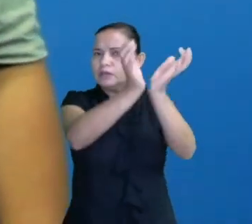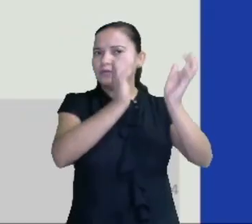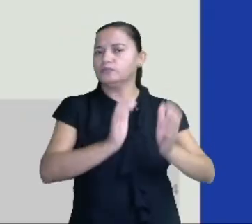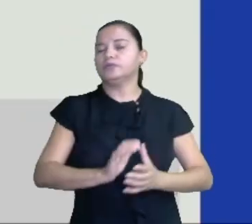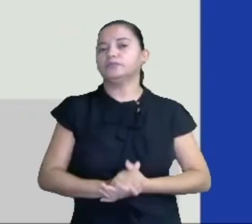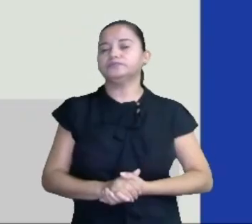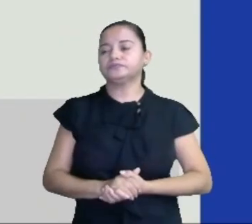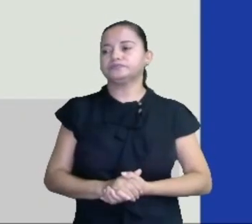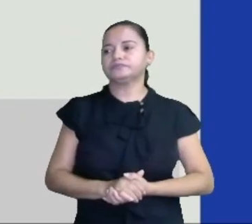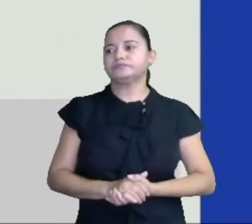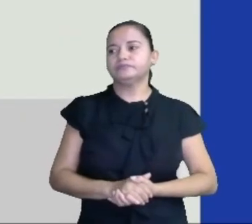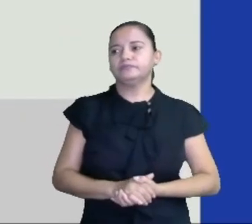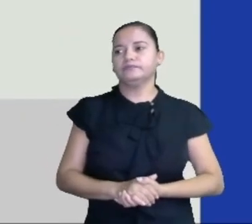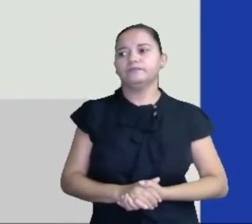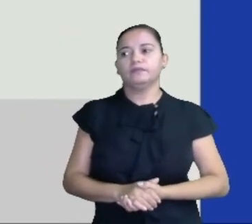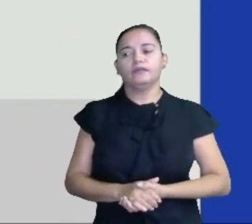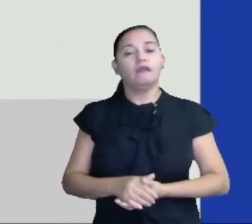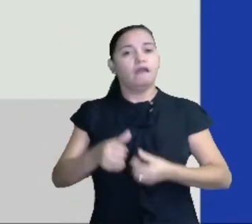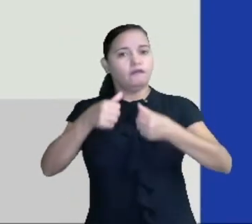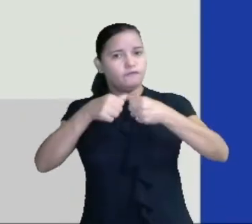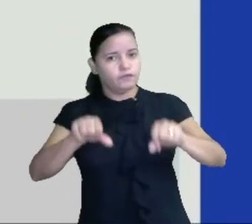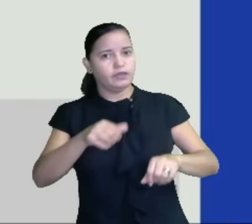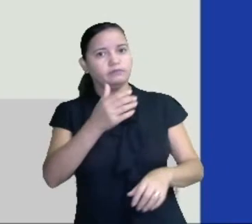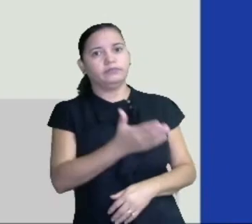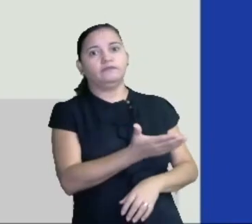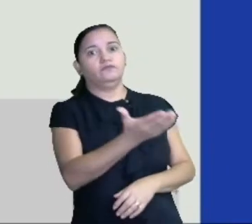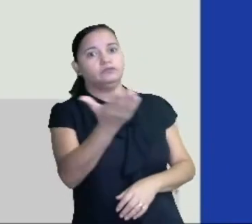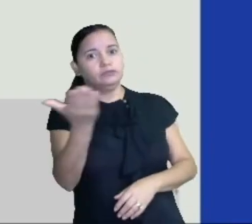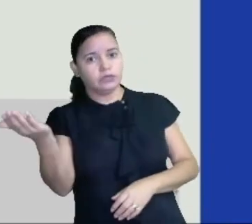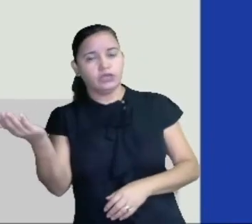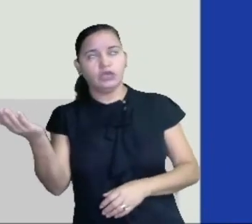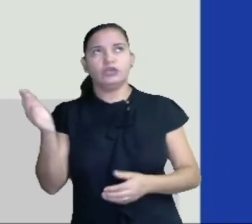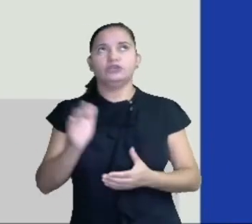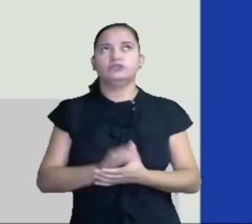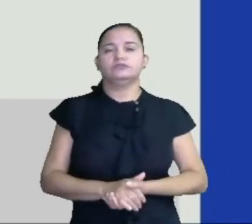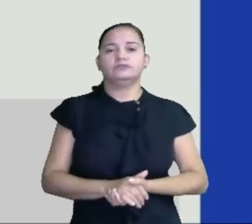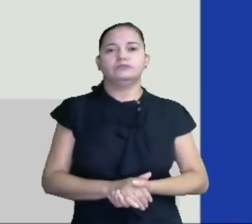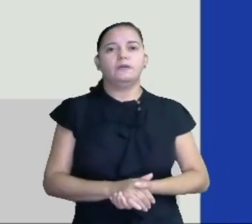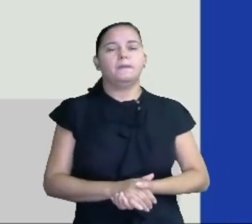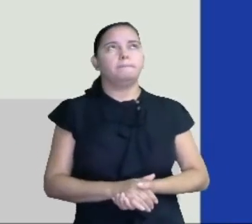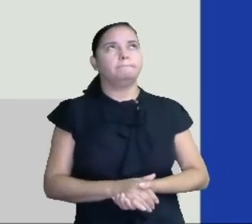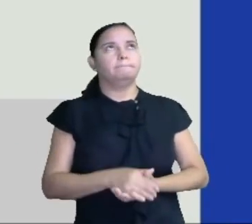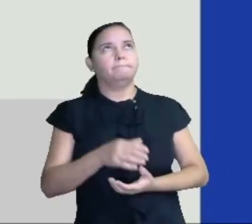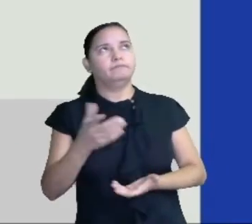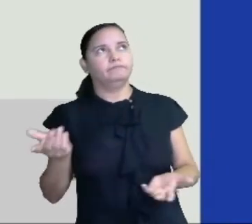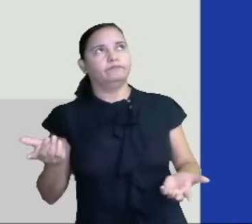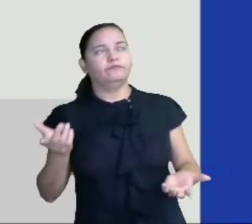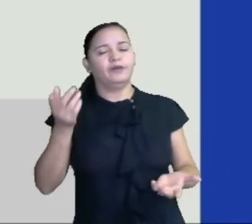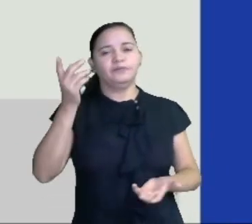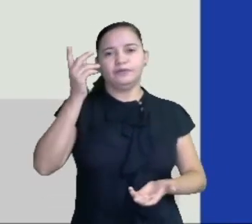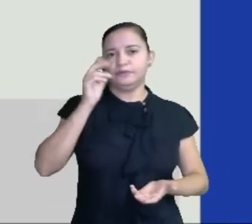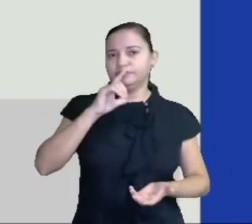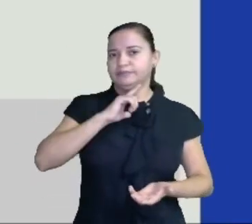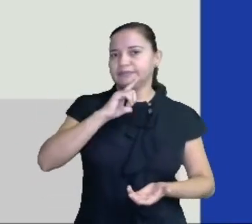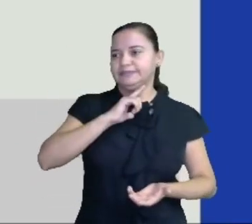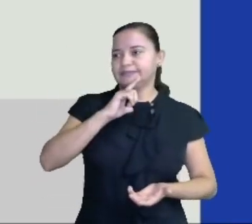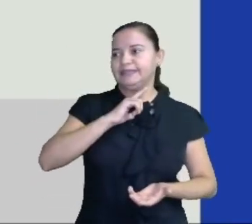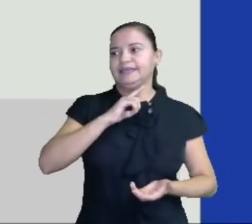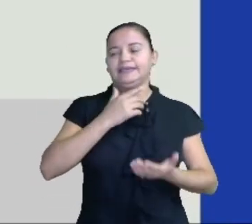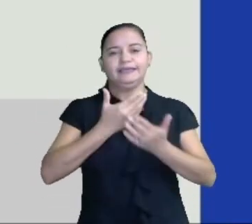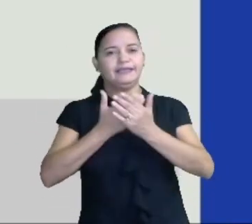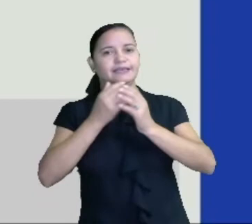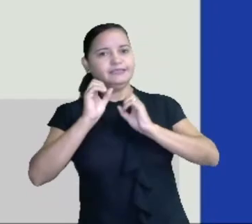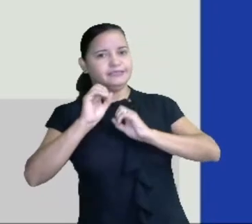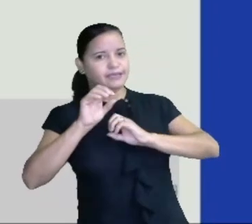Então, essas são as dicas que ficam para vocês, né? Vamos dar aquela velha dica que a gente é acostumado em dar nas nossas